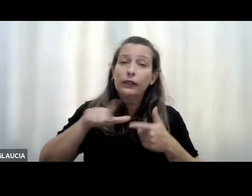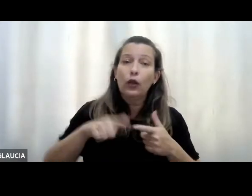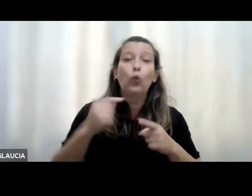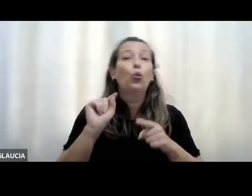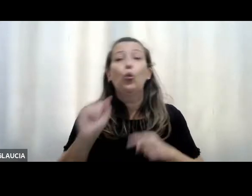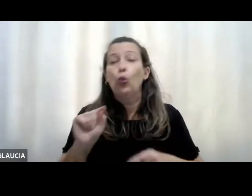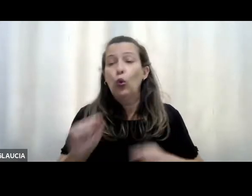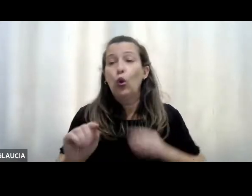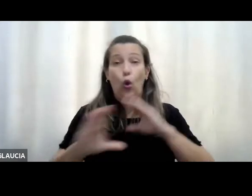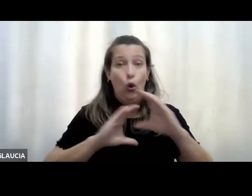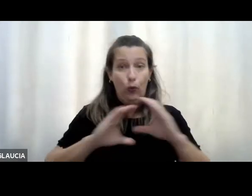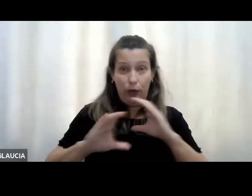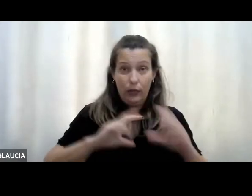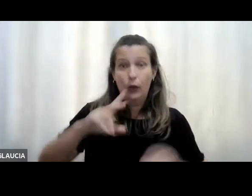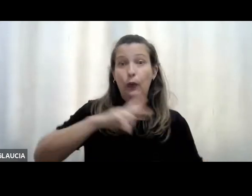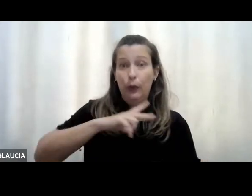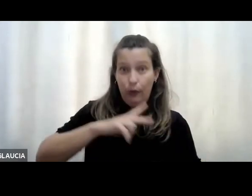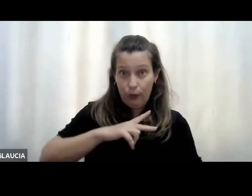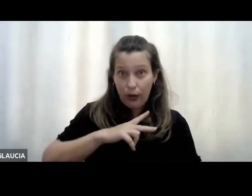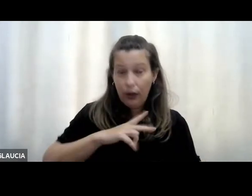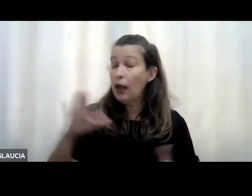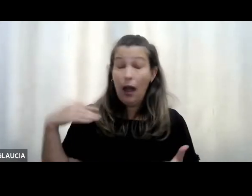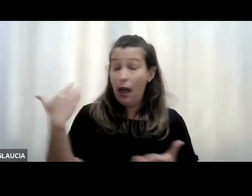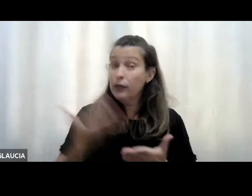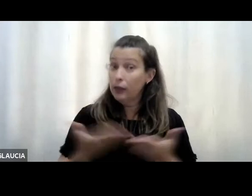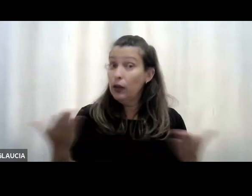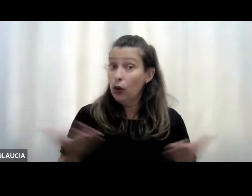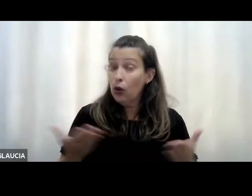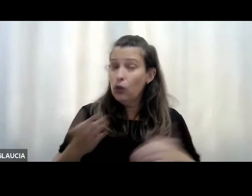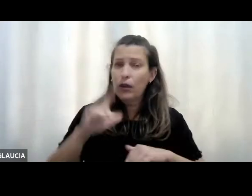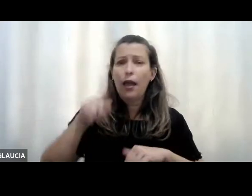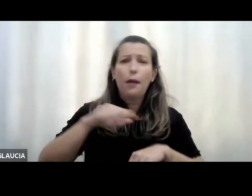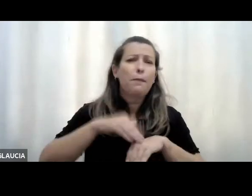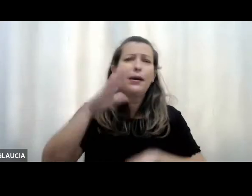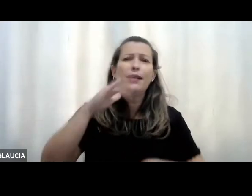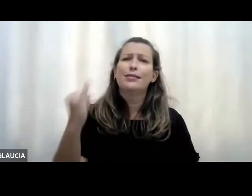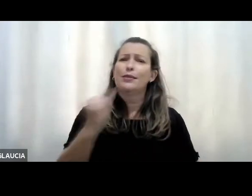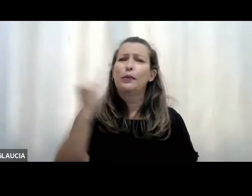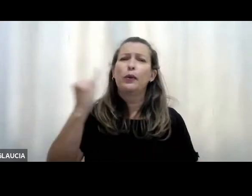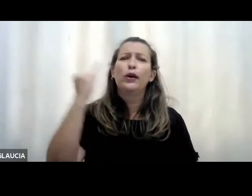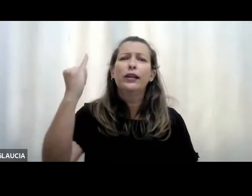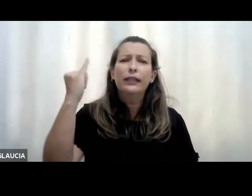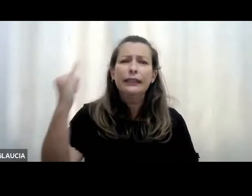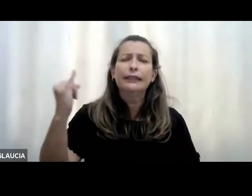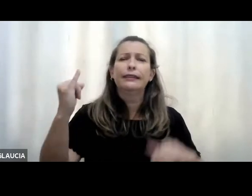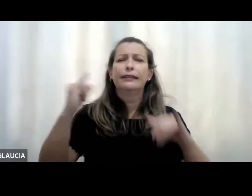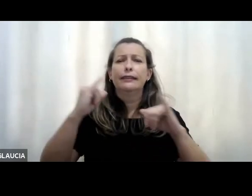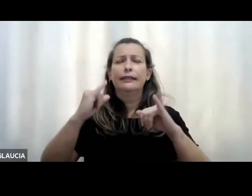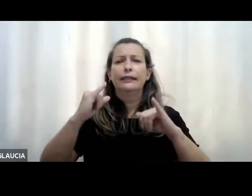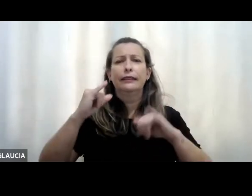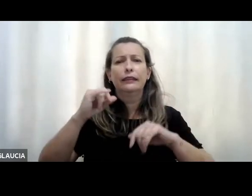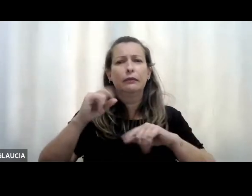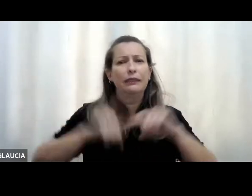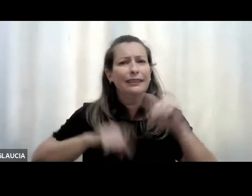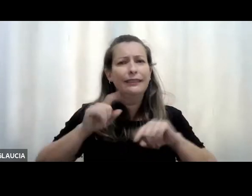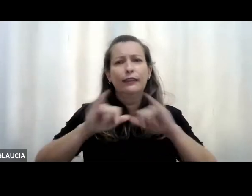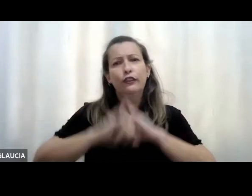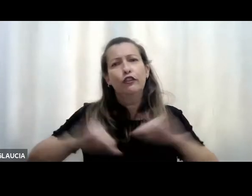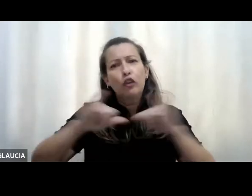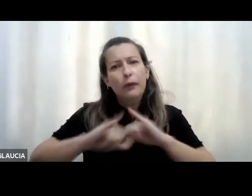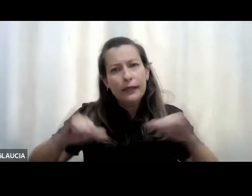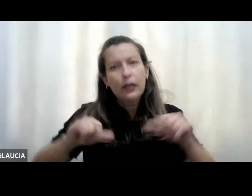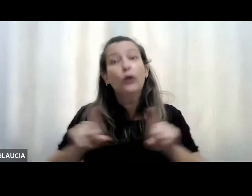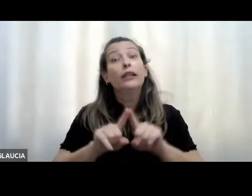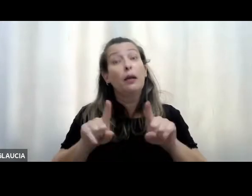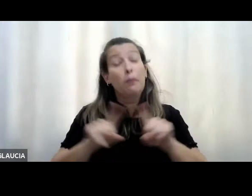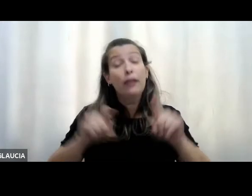começo da radiodifusão, que até hoje ainda é o mais importante instrumento de informação e de formação ideológica